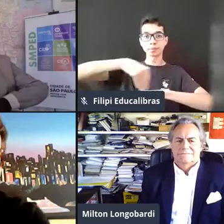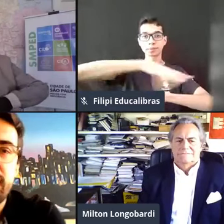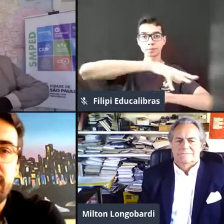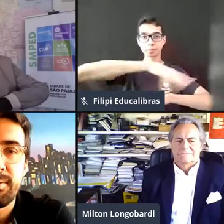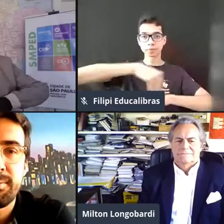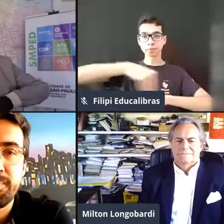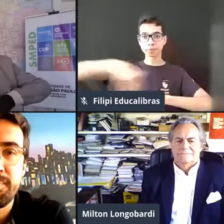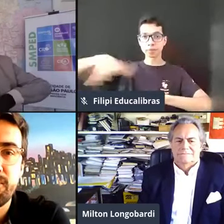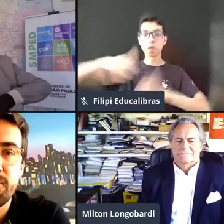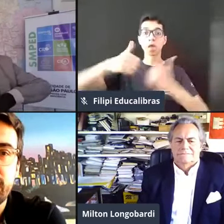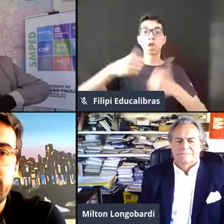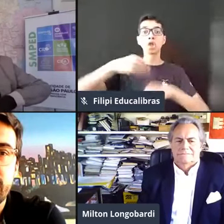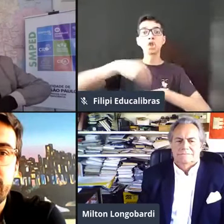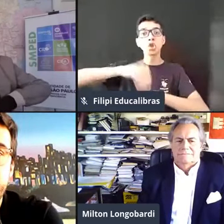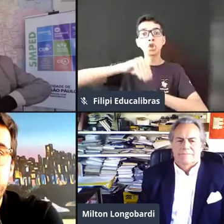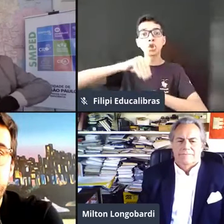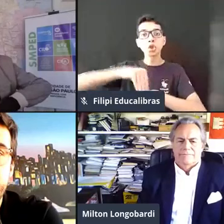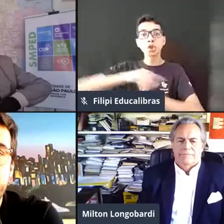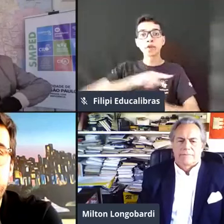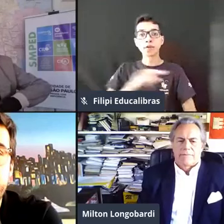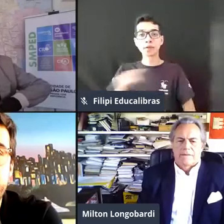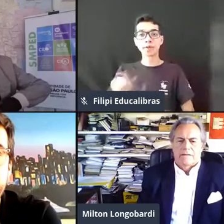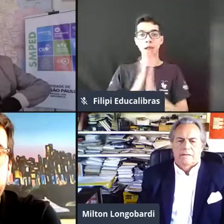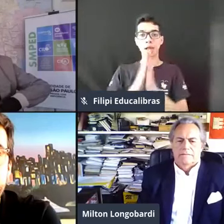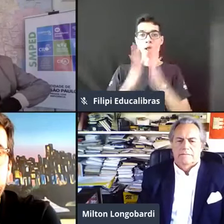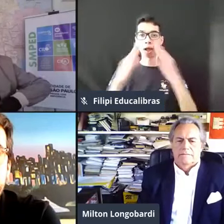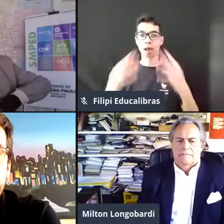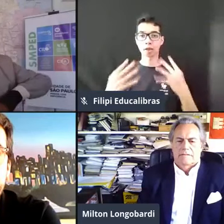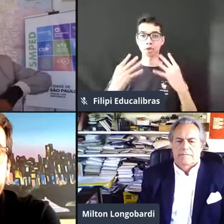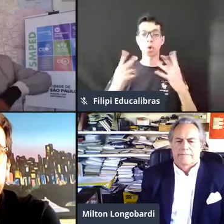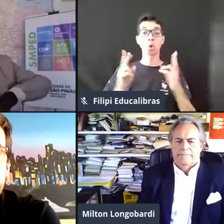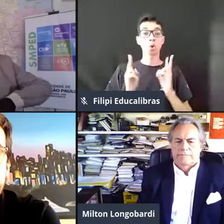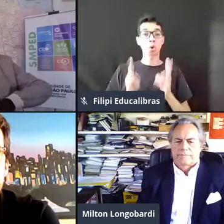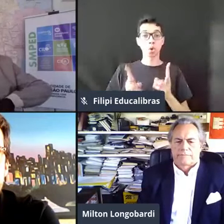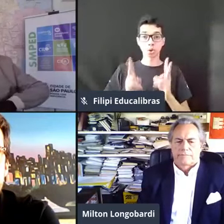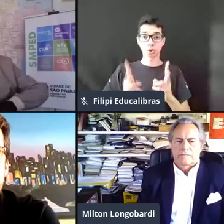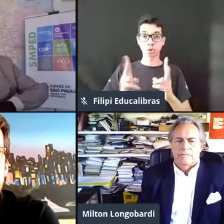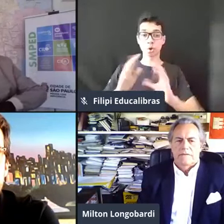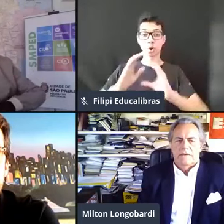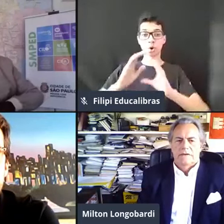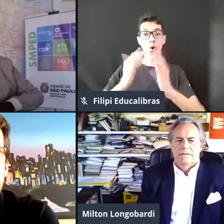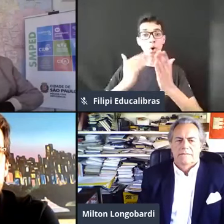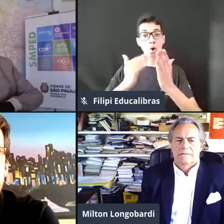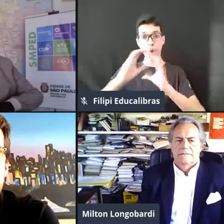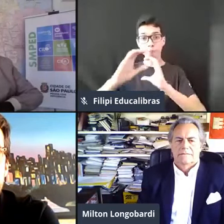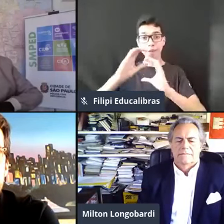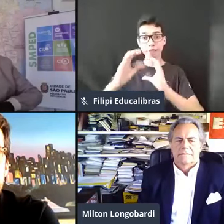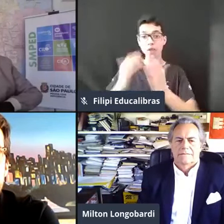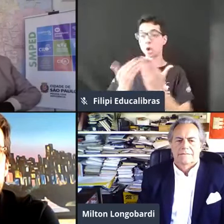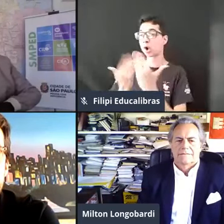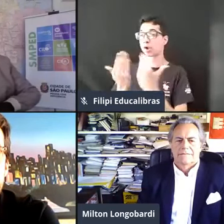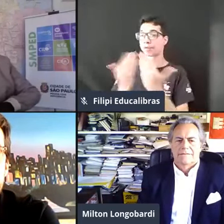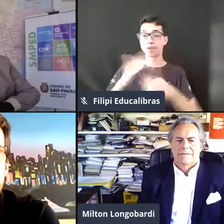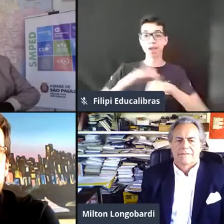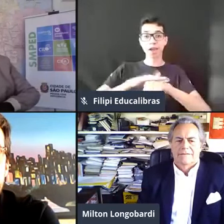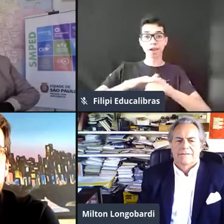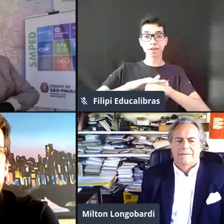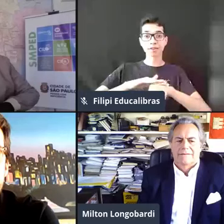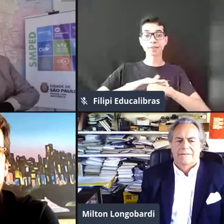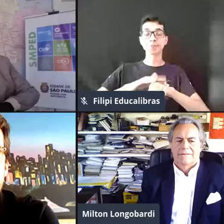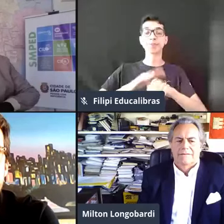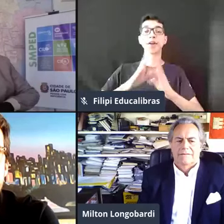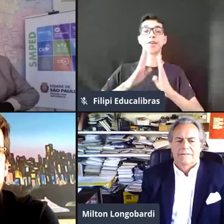está nos ouvindo e vendo continuarem essa conversa nos comentários do Facebook. Então, tem uma